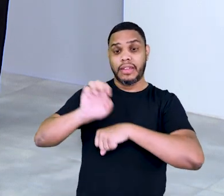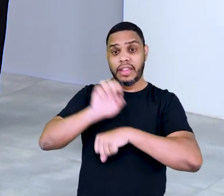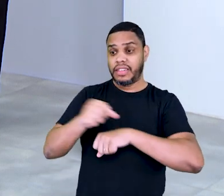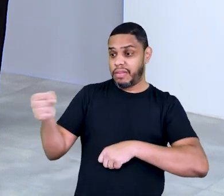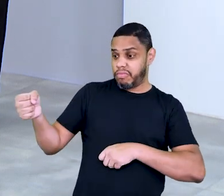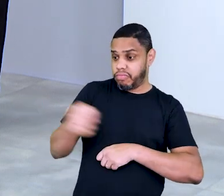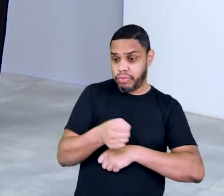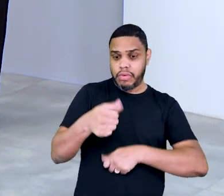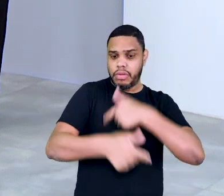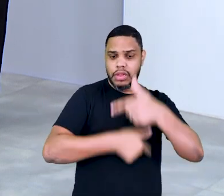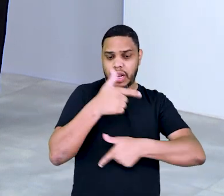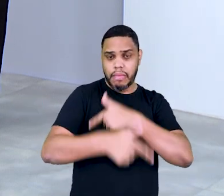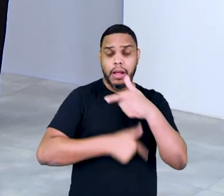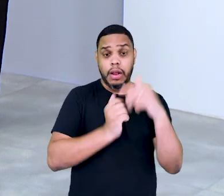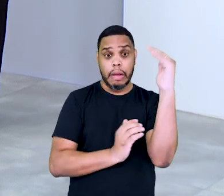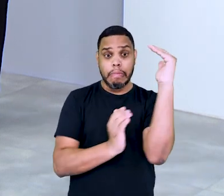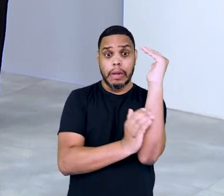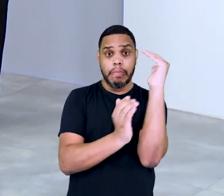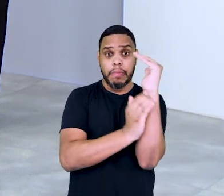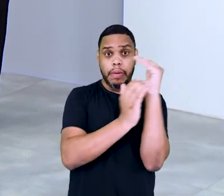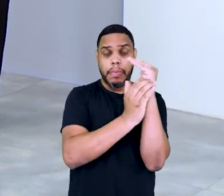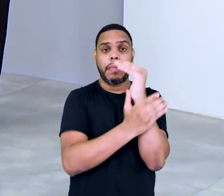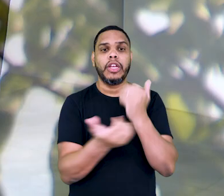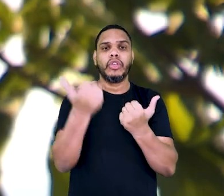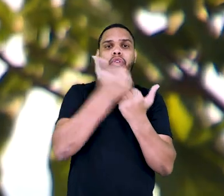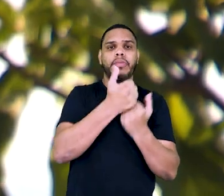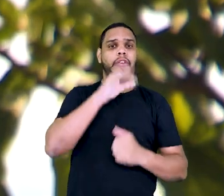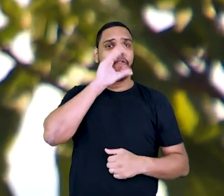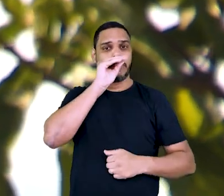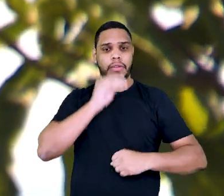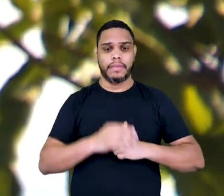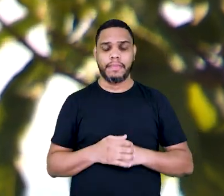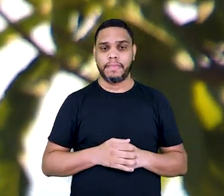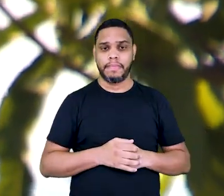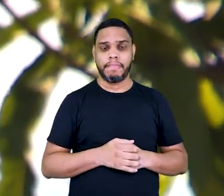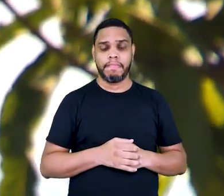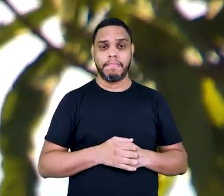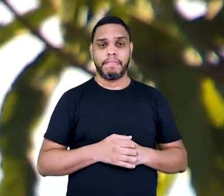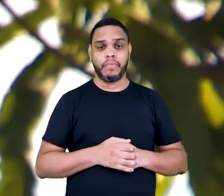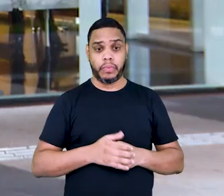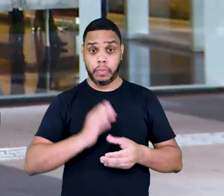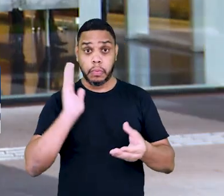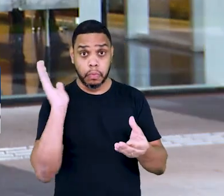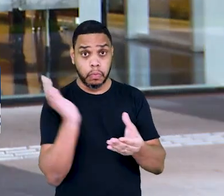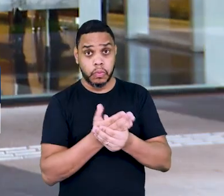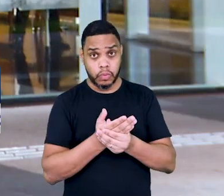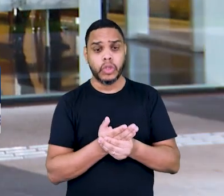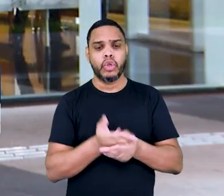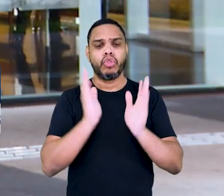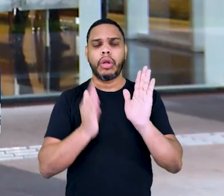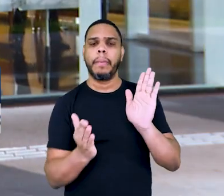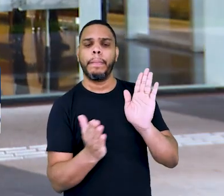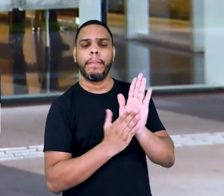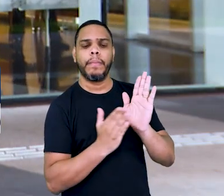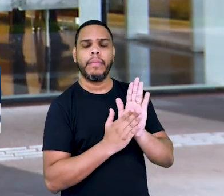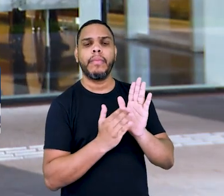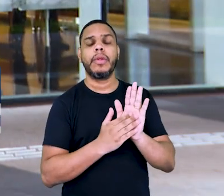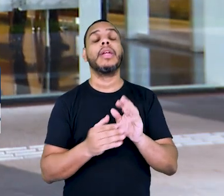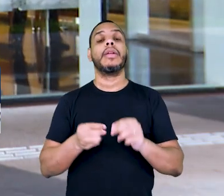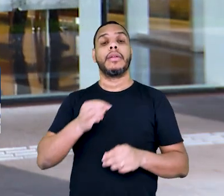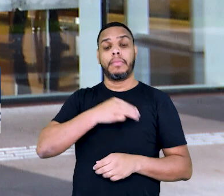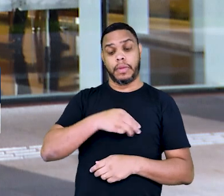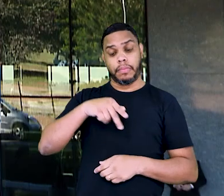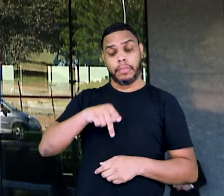tarefas burocráticas no lugar dos empregados formais. A ação civil pública foi proposta pelo Ministério Público